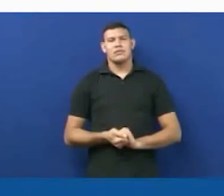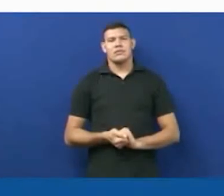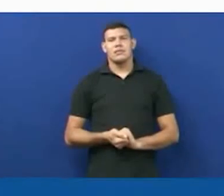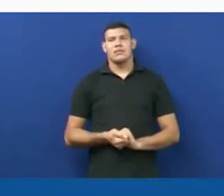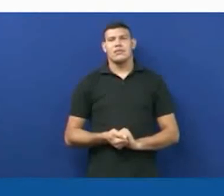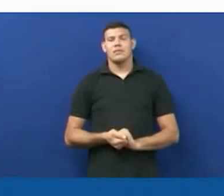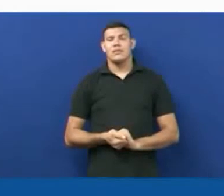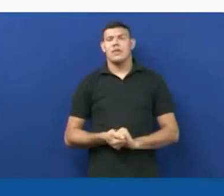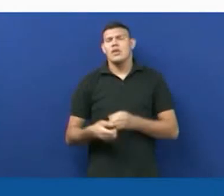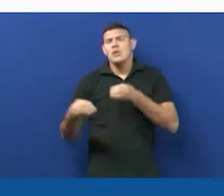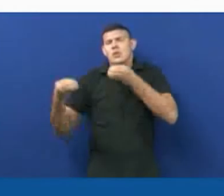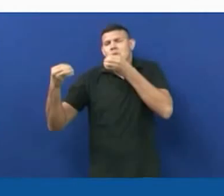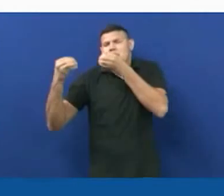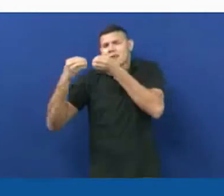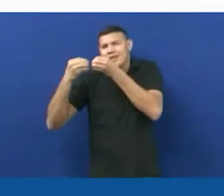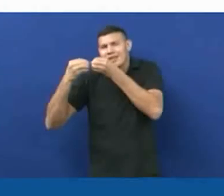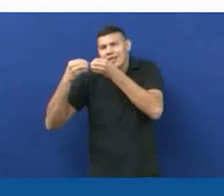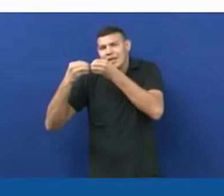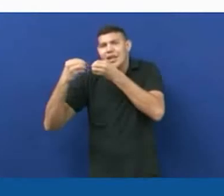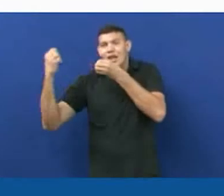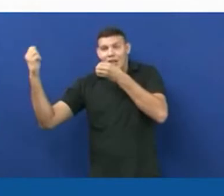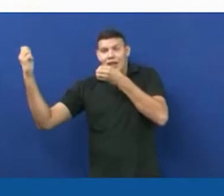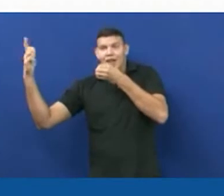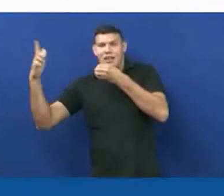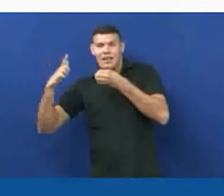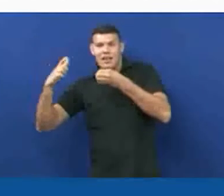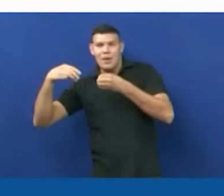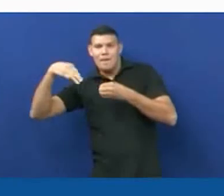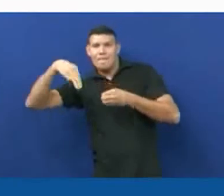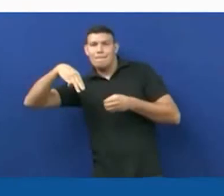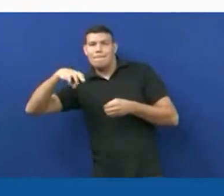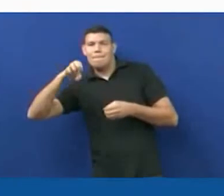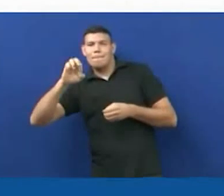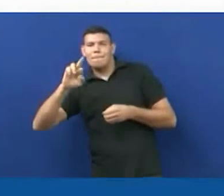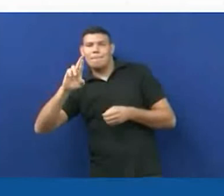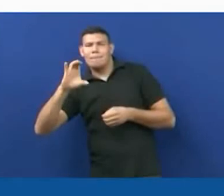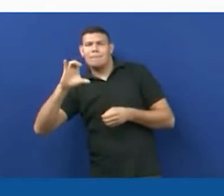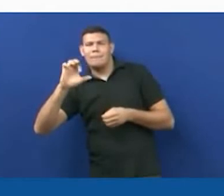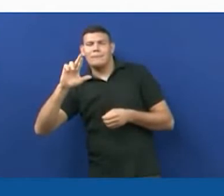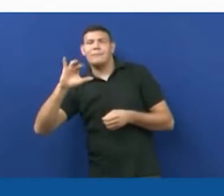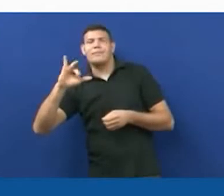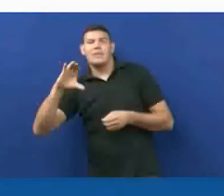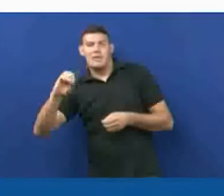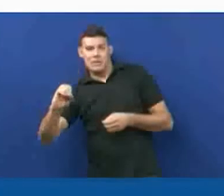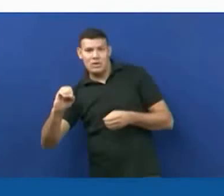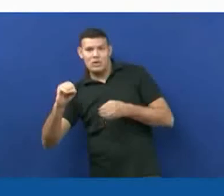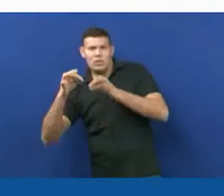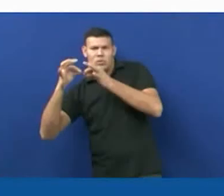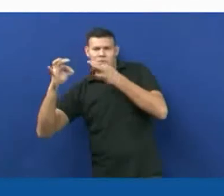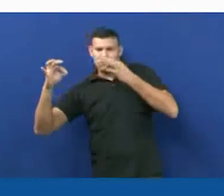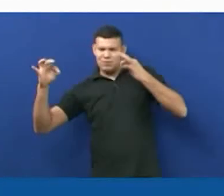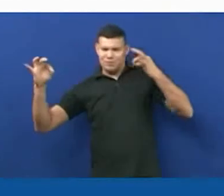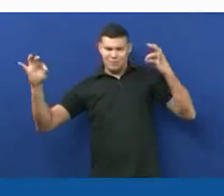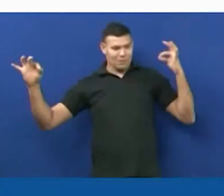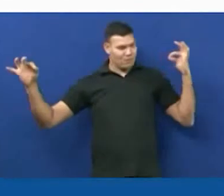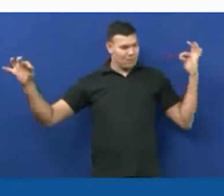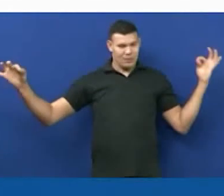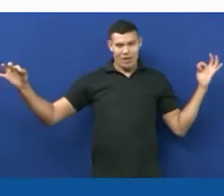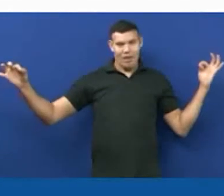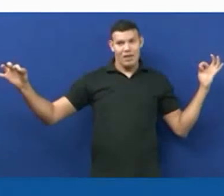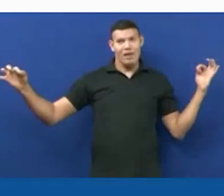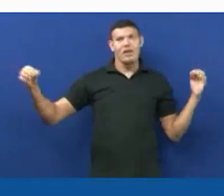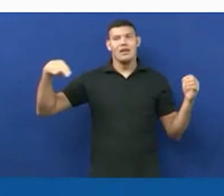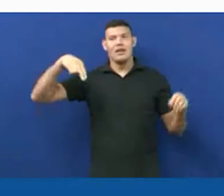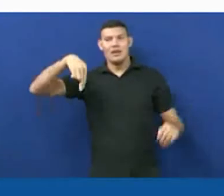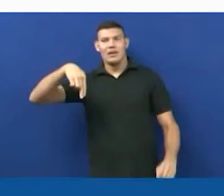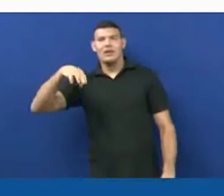O planeta mais próximo, como vemos, é Mercúrio, e o planeta mais distante é